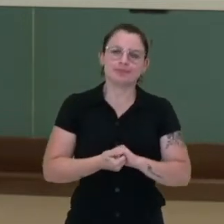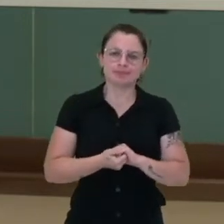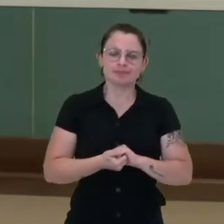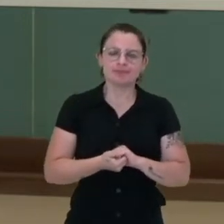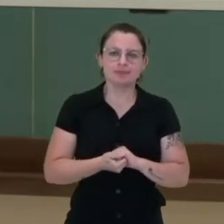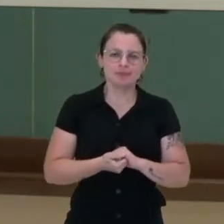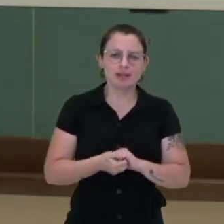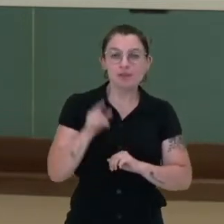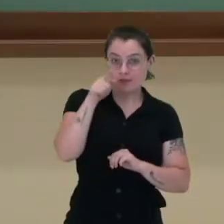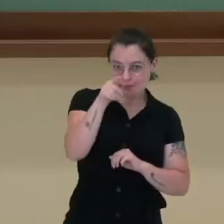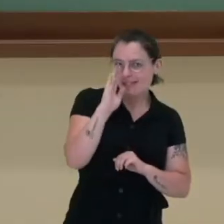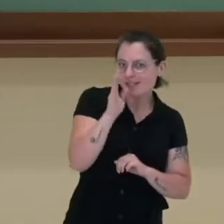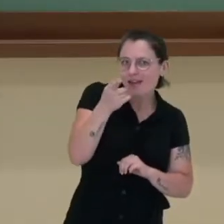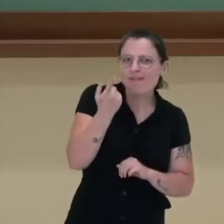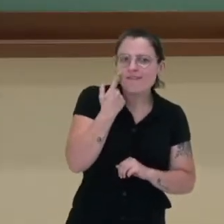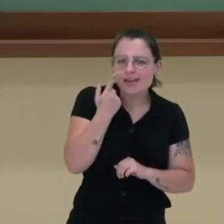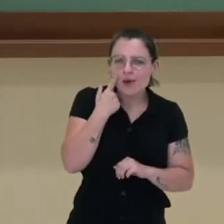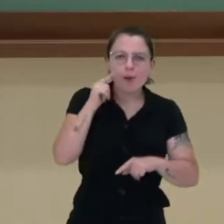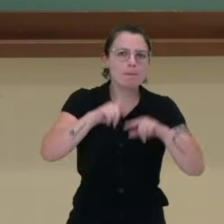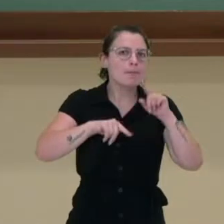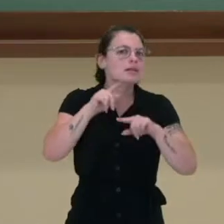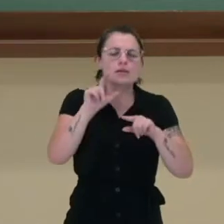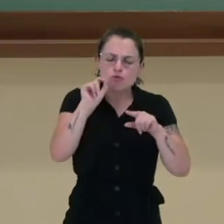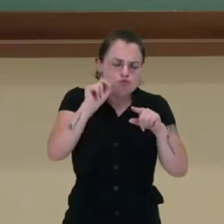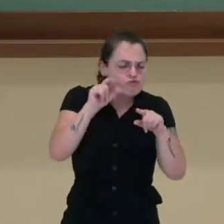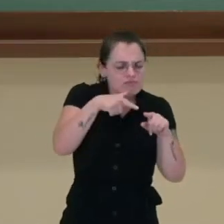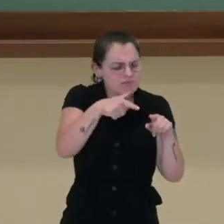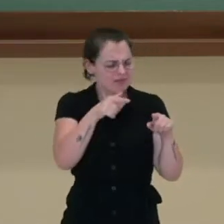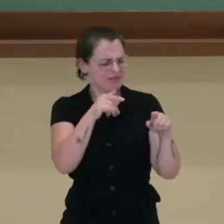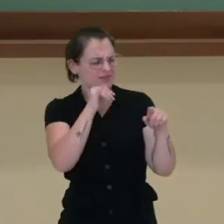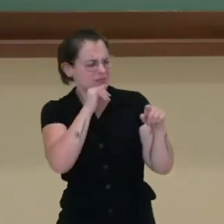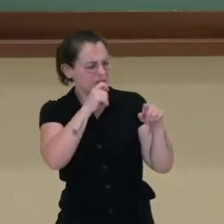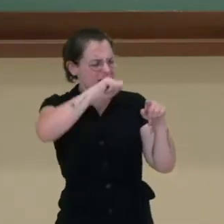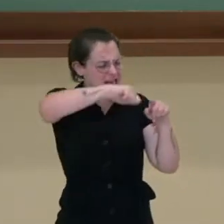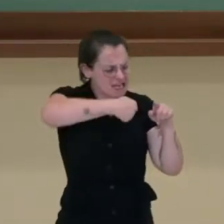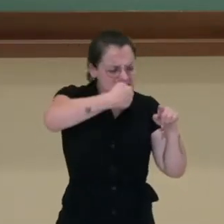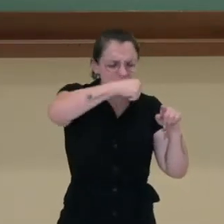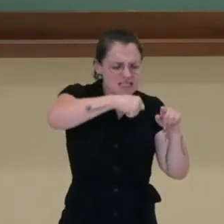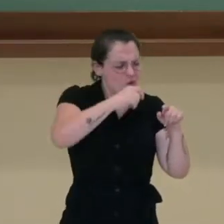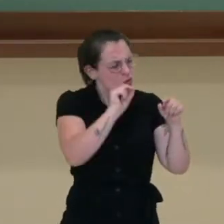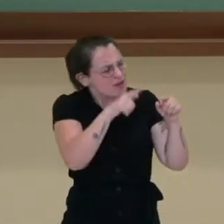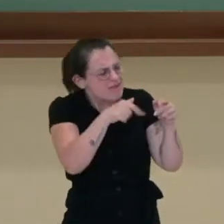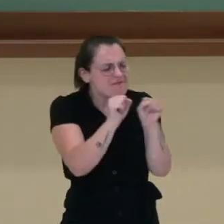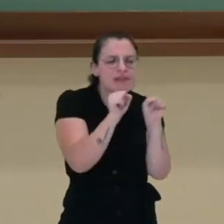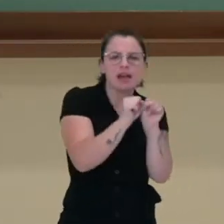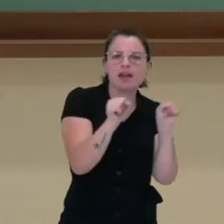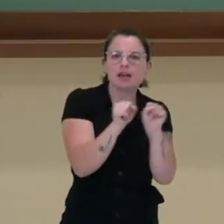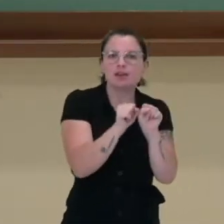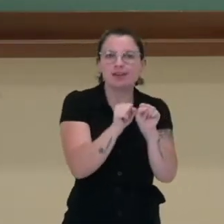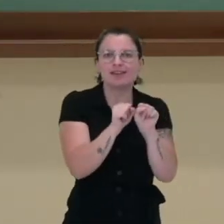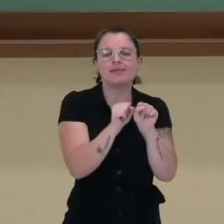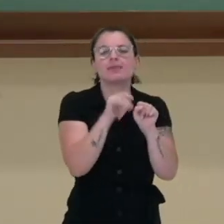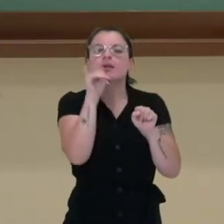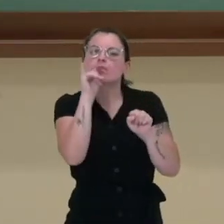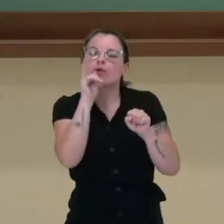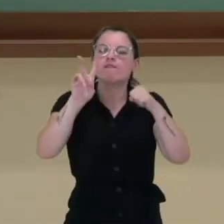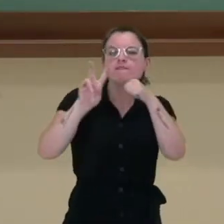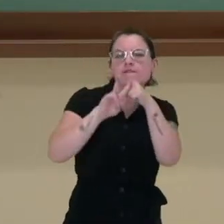escola. Você já viu os materiais do que eles são feitos? A sua composição?